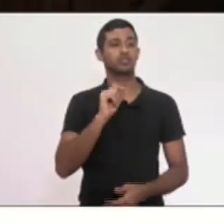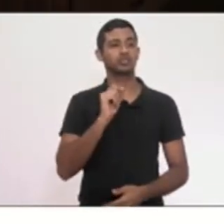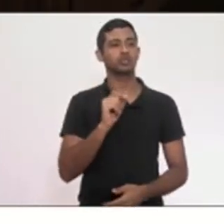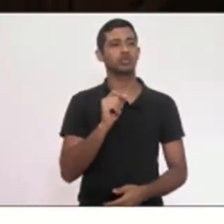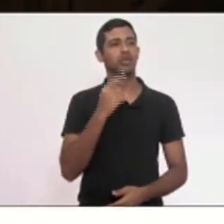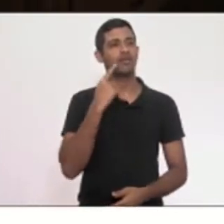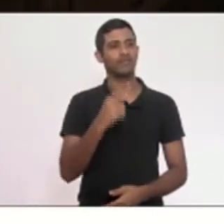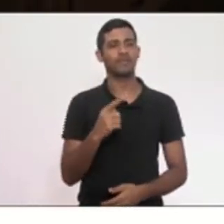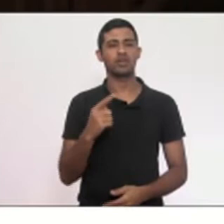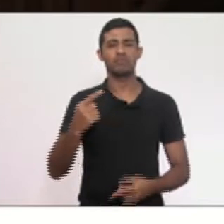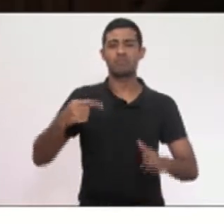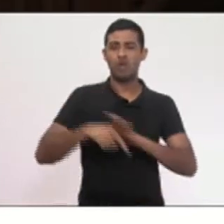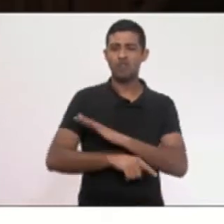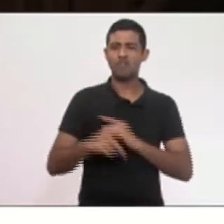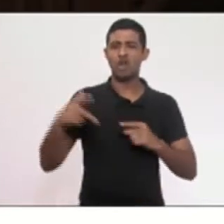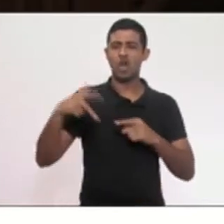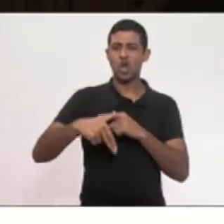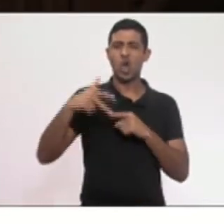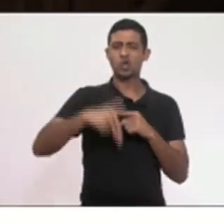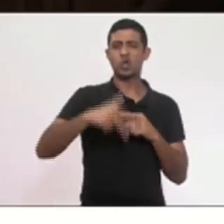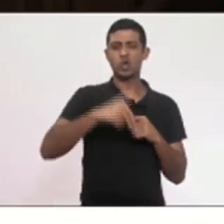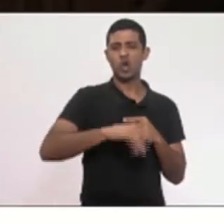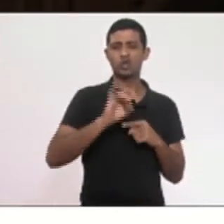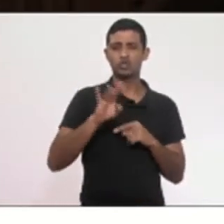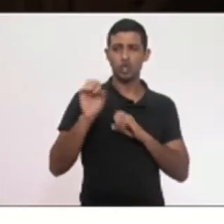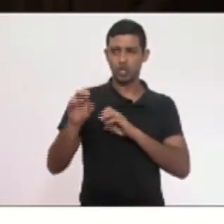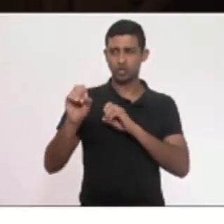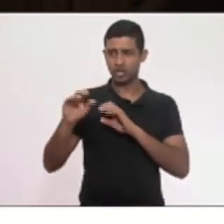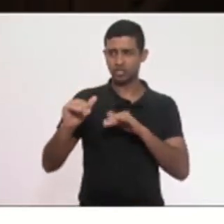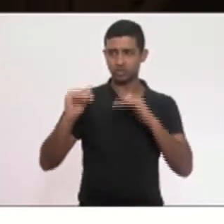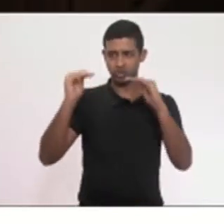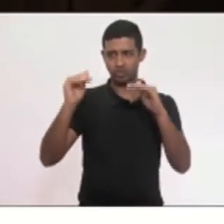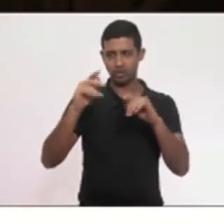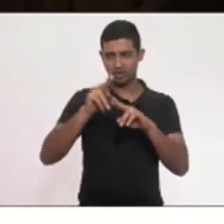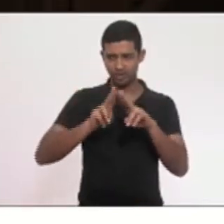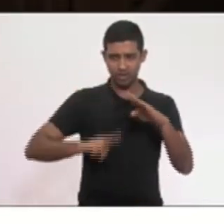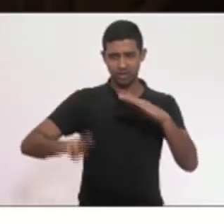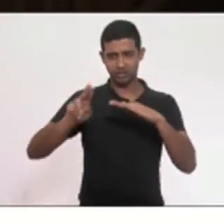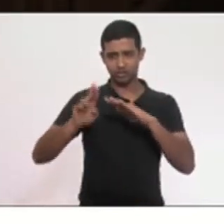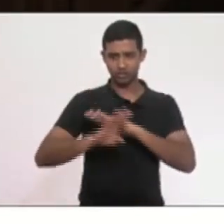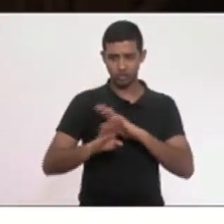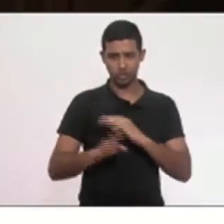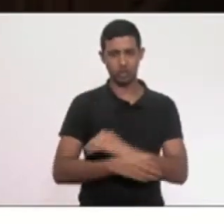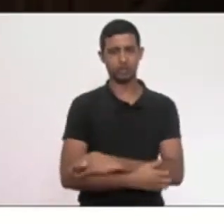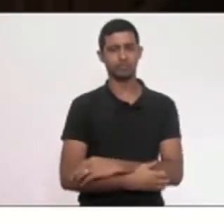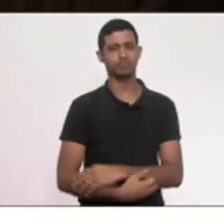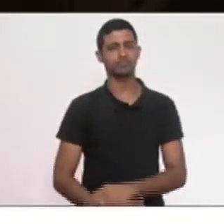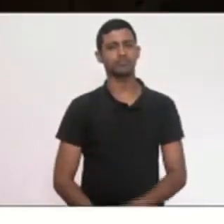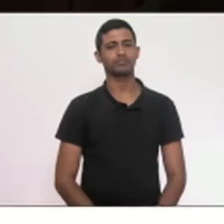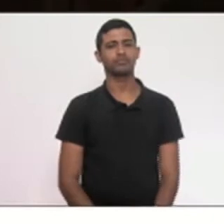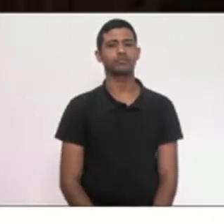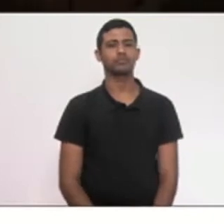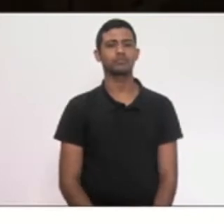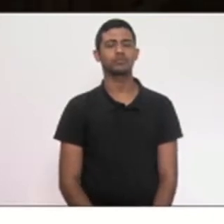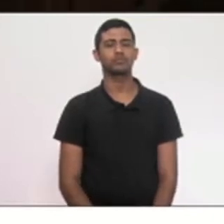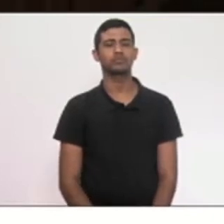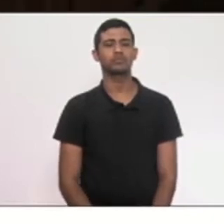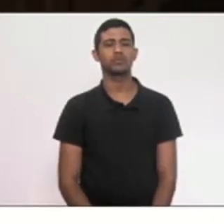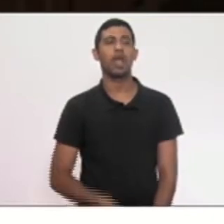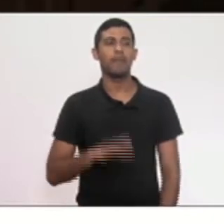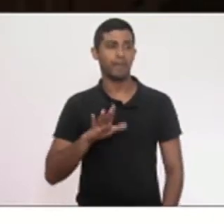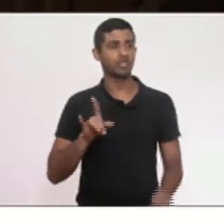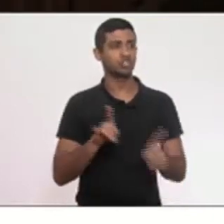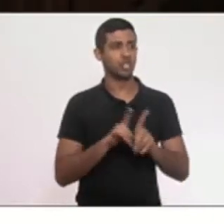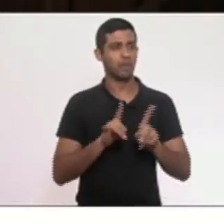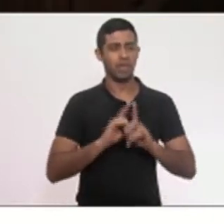os cortes na educação, e não apenas na educação superior, como mentirosamente tenta insinuar, mas também